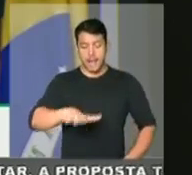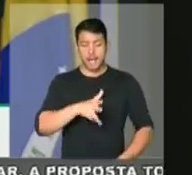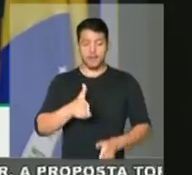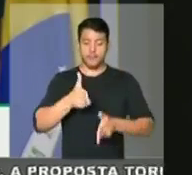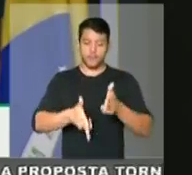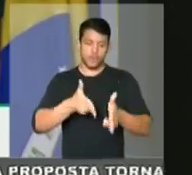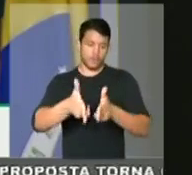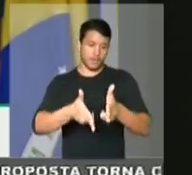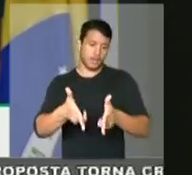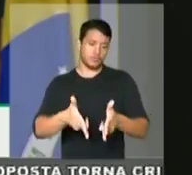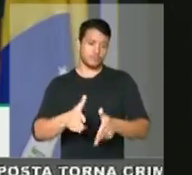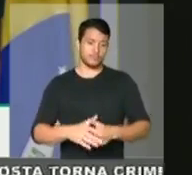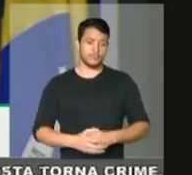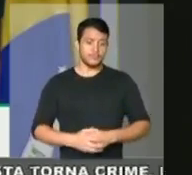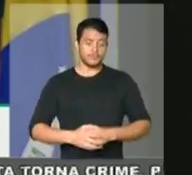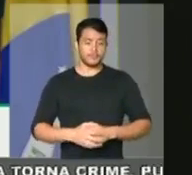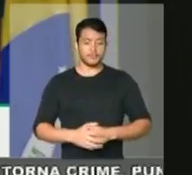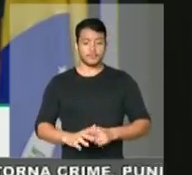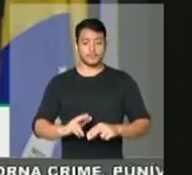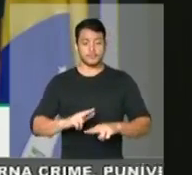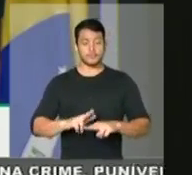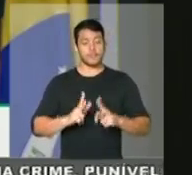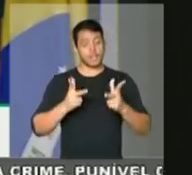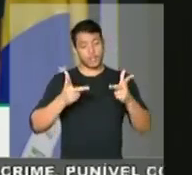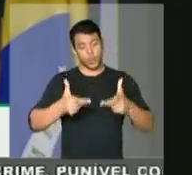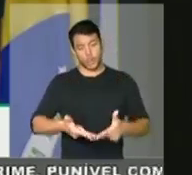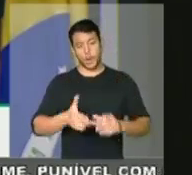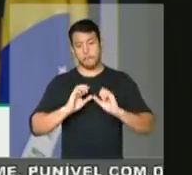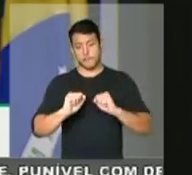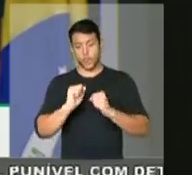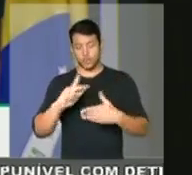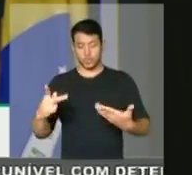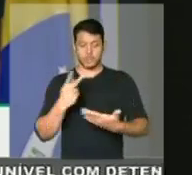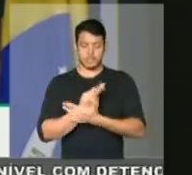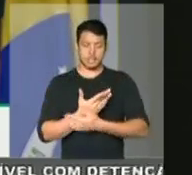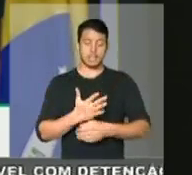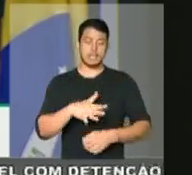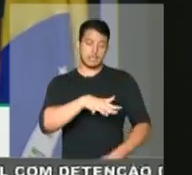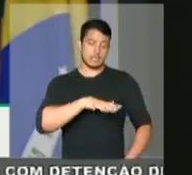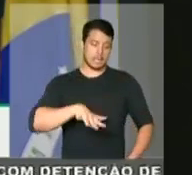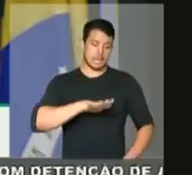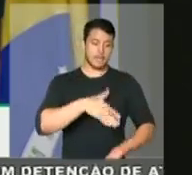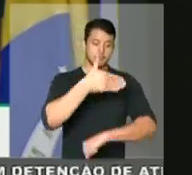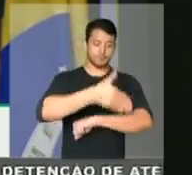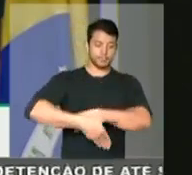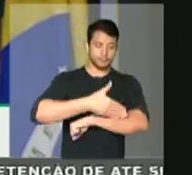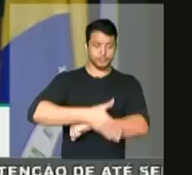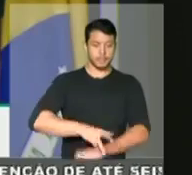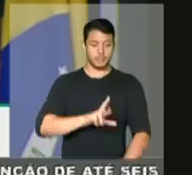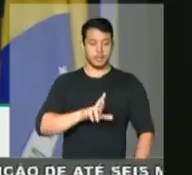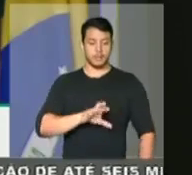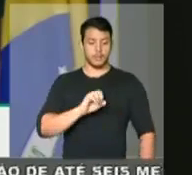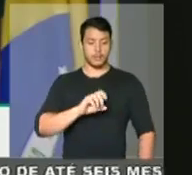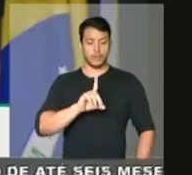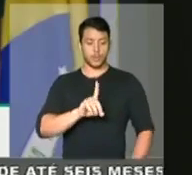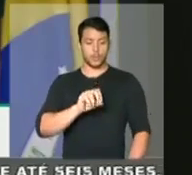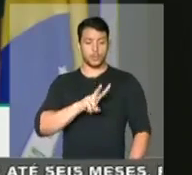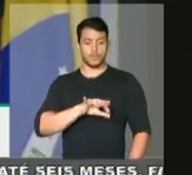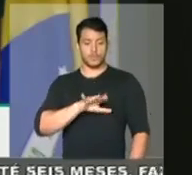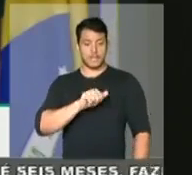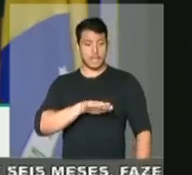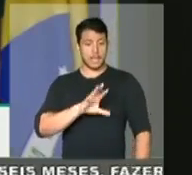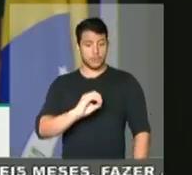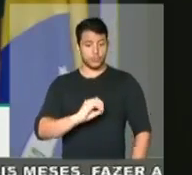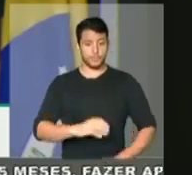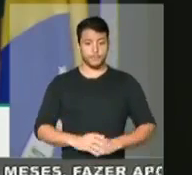mesmas condições de que poderia se aplicar ao setor rodoviário. Por uma série de fatores, entre